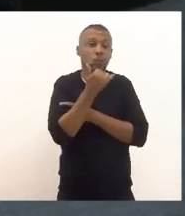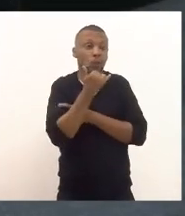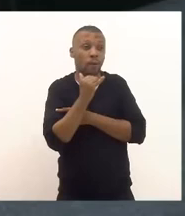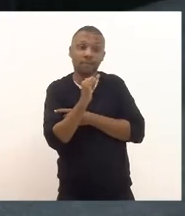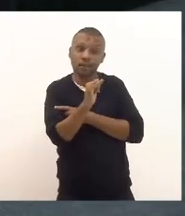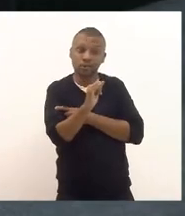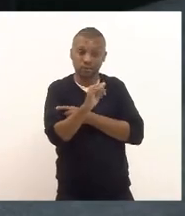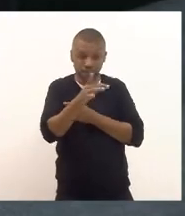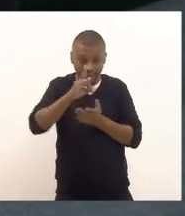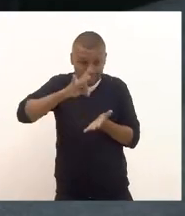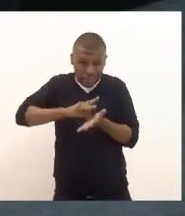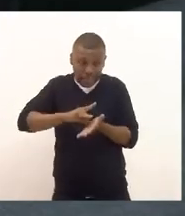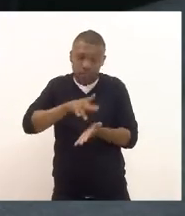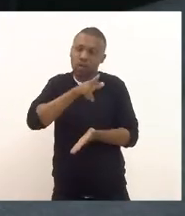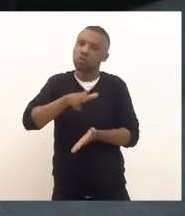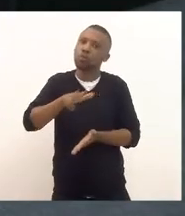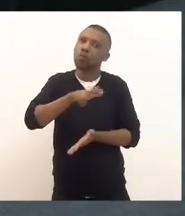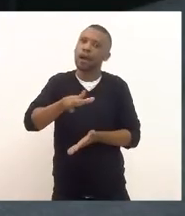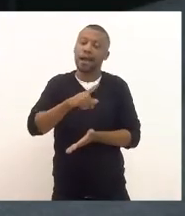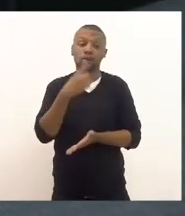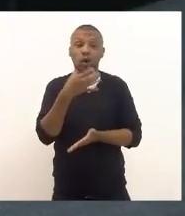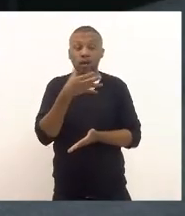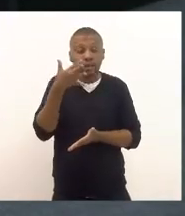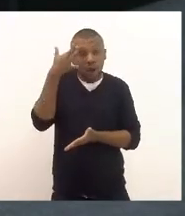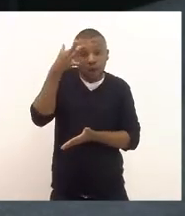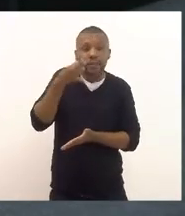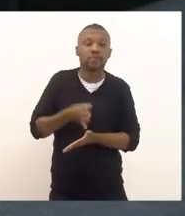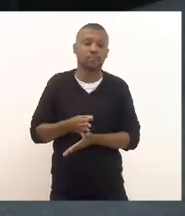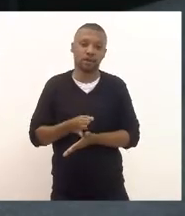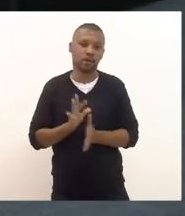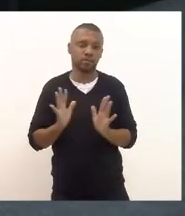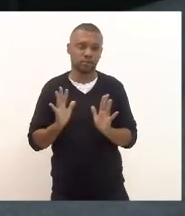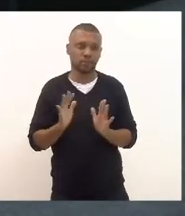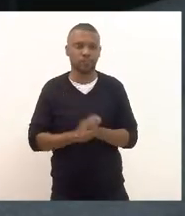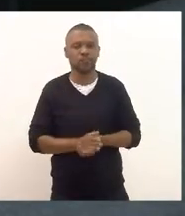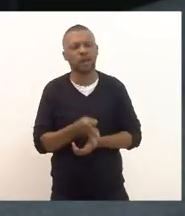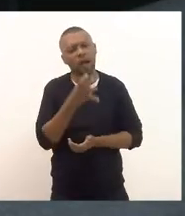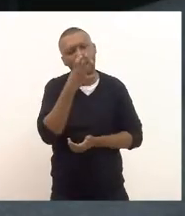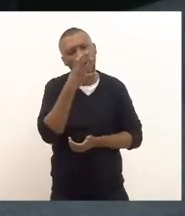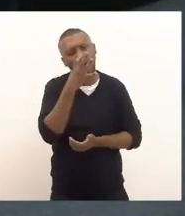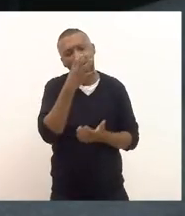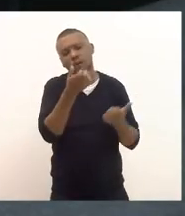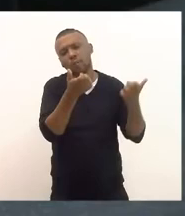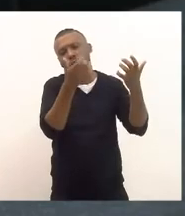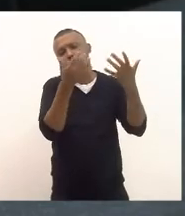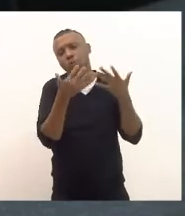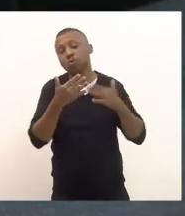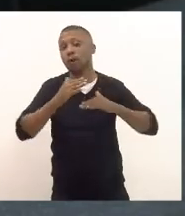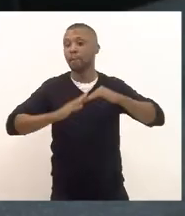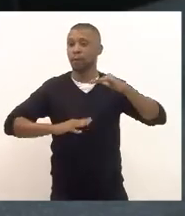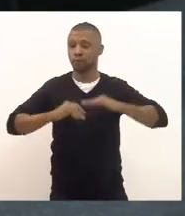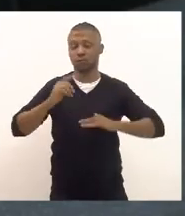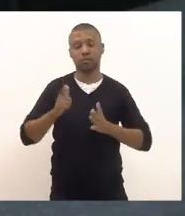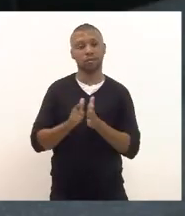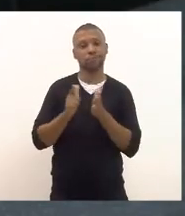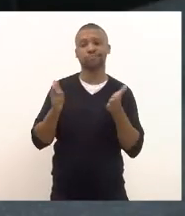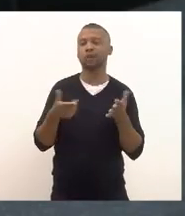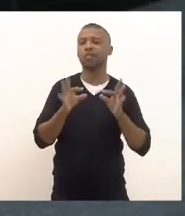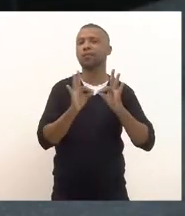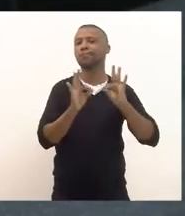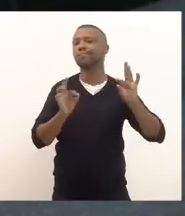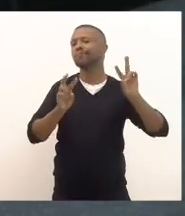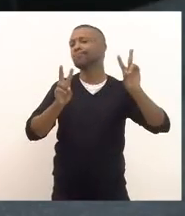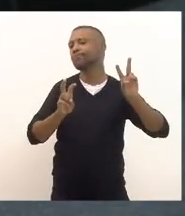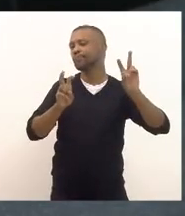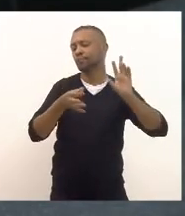verdade esse é o nosso entendimento eu ouvi de uma jornalista a seguinte o